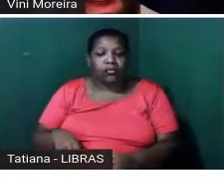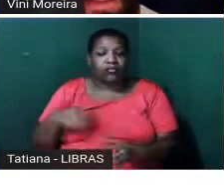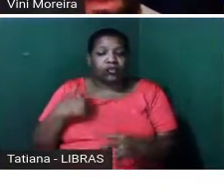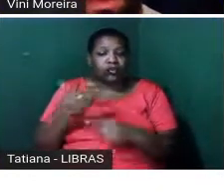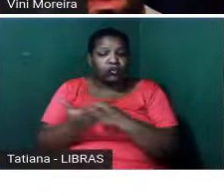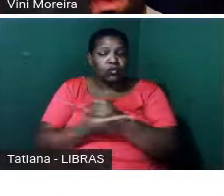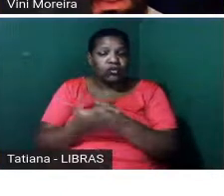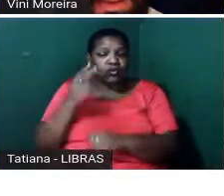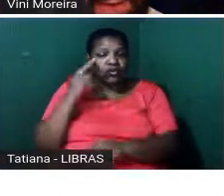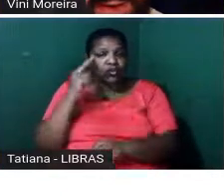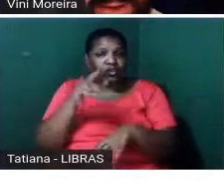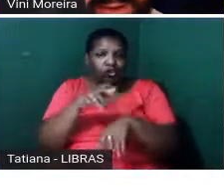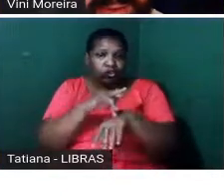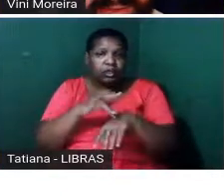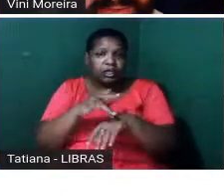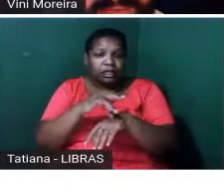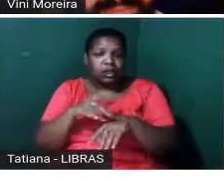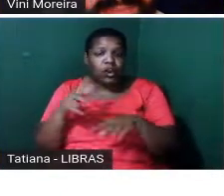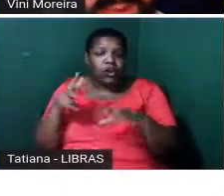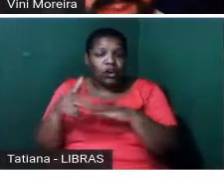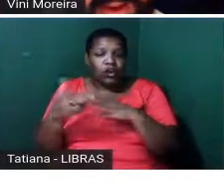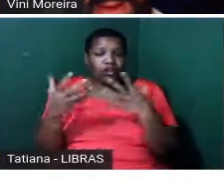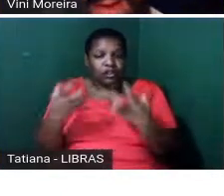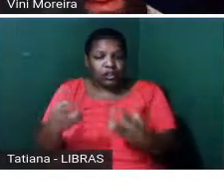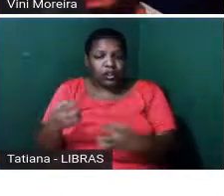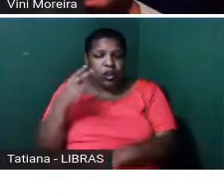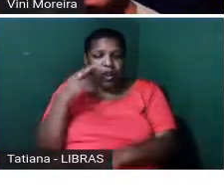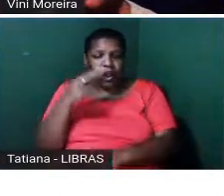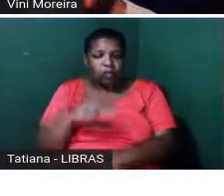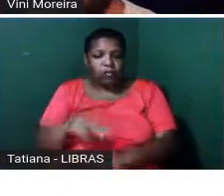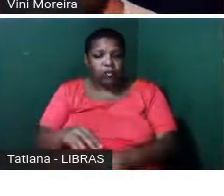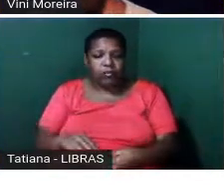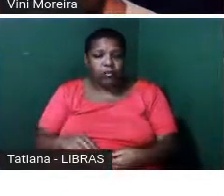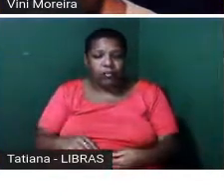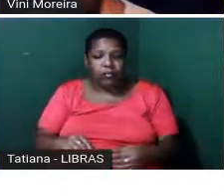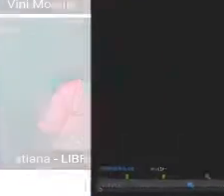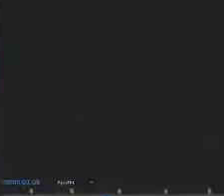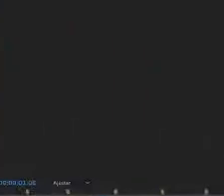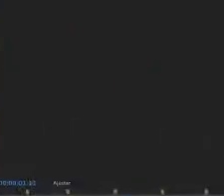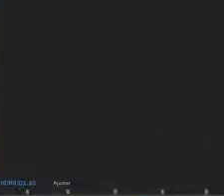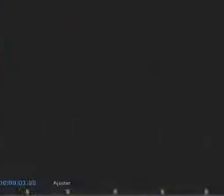sóis rapaz dançando corte seco por aí ó